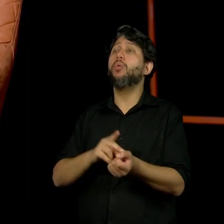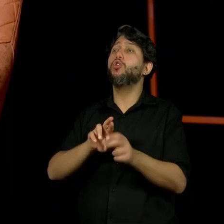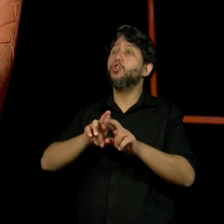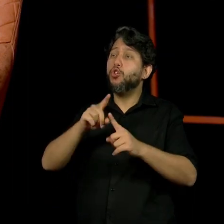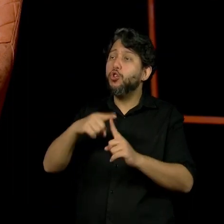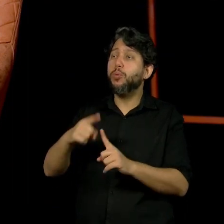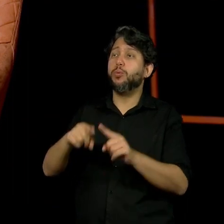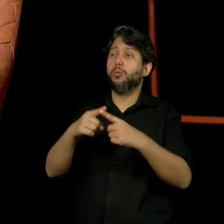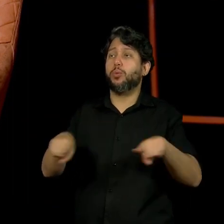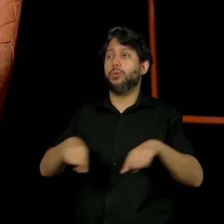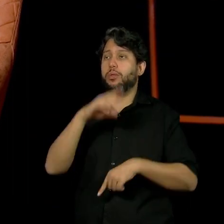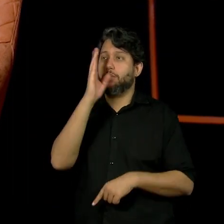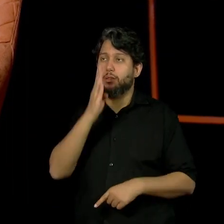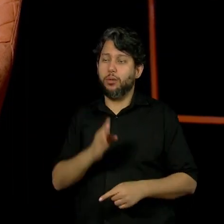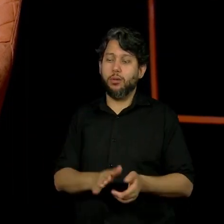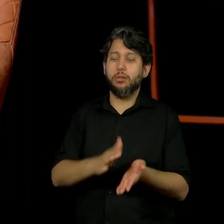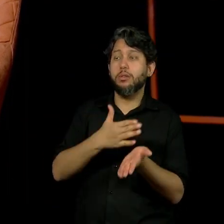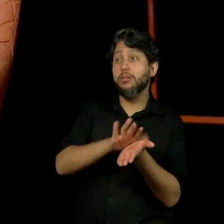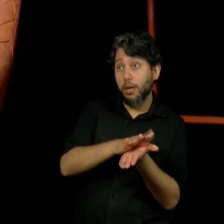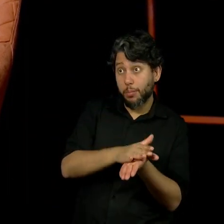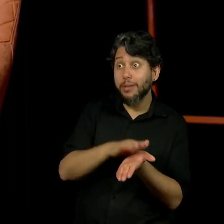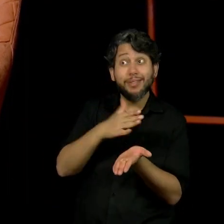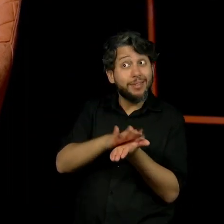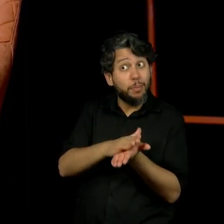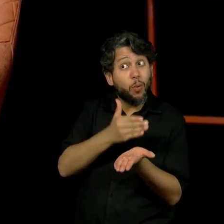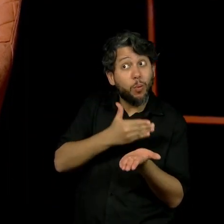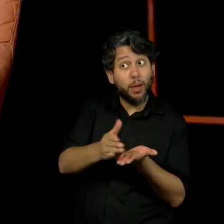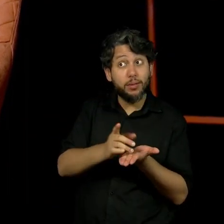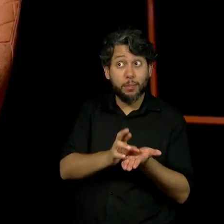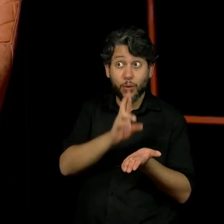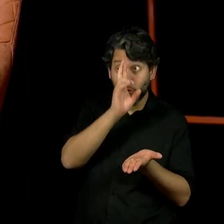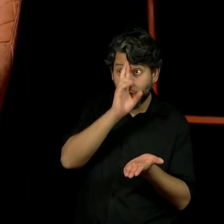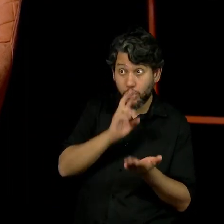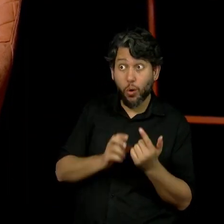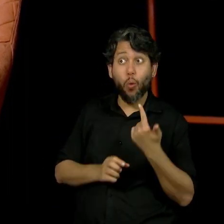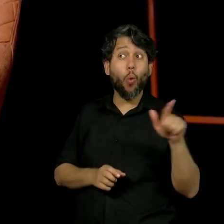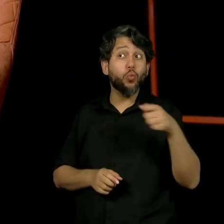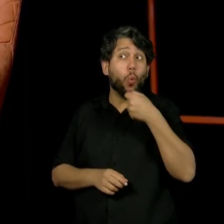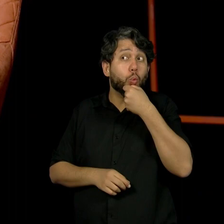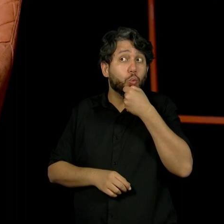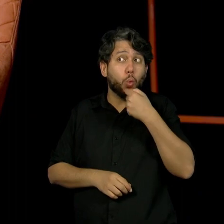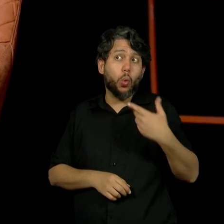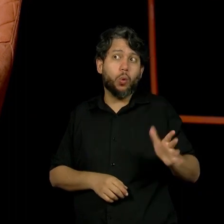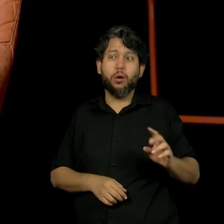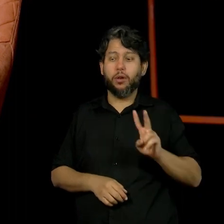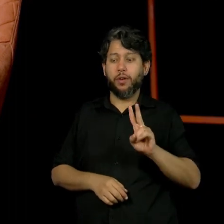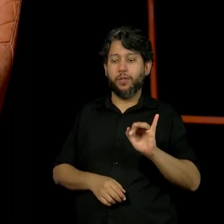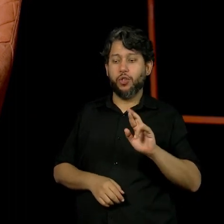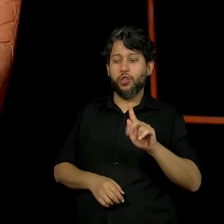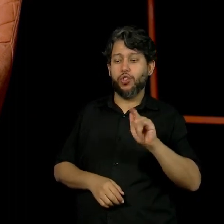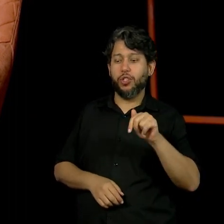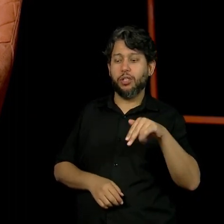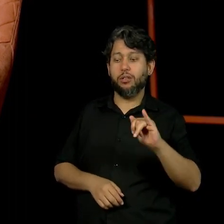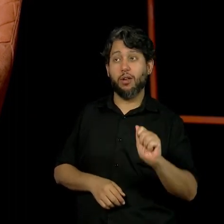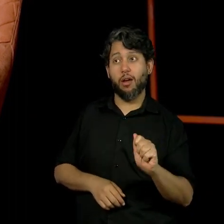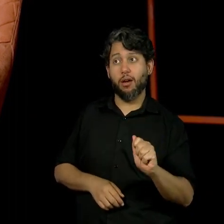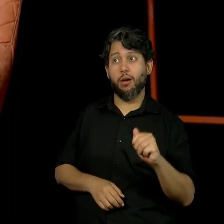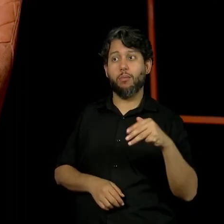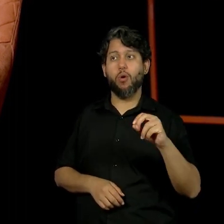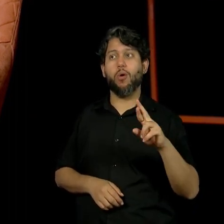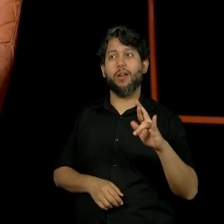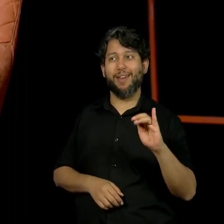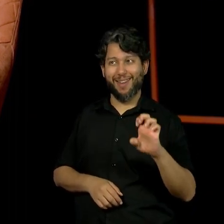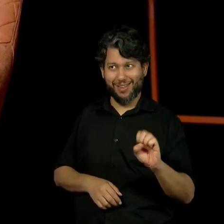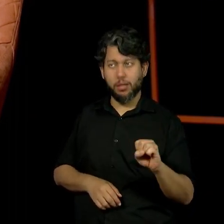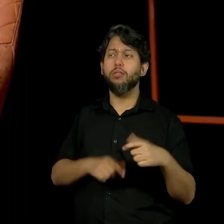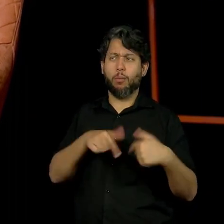ritmos brasileiros, samba entrava ao meio-dia. Quem apresentava era o locutor que tivesse, né? Virgínia de Moraes, fantástica, que trabalhou aqui na Cultura